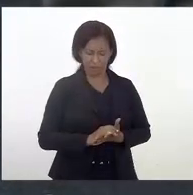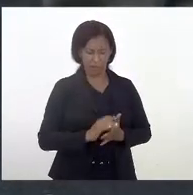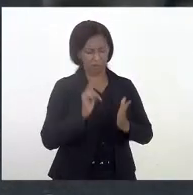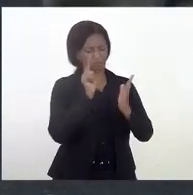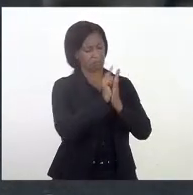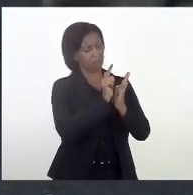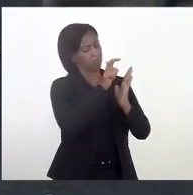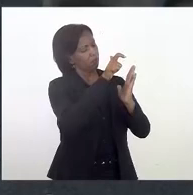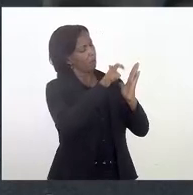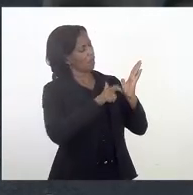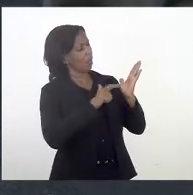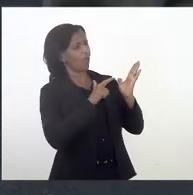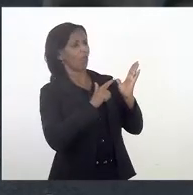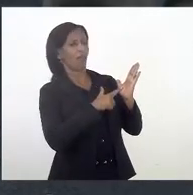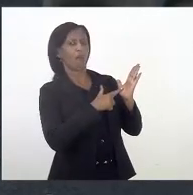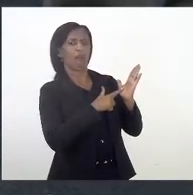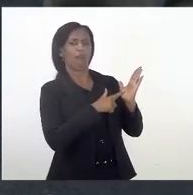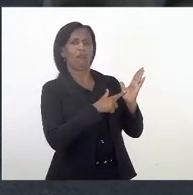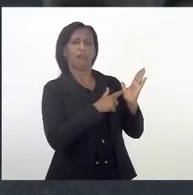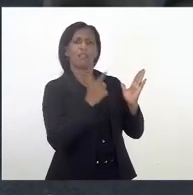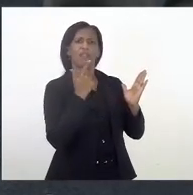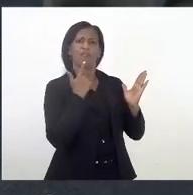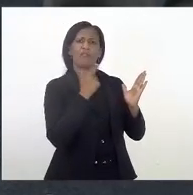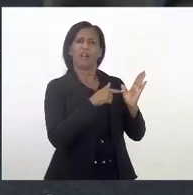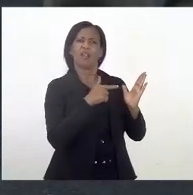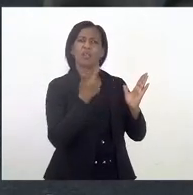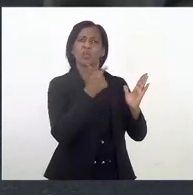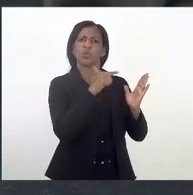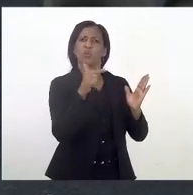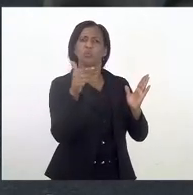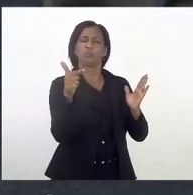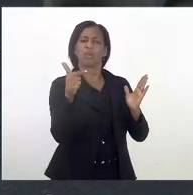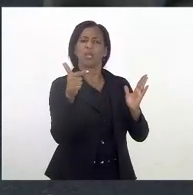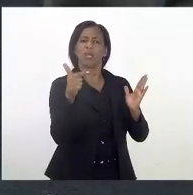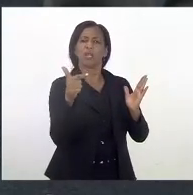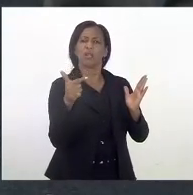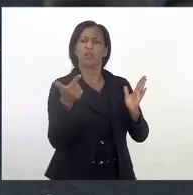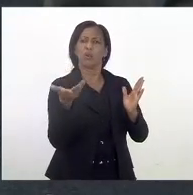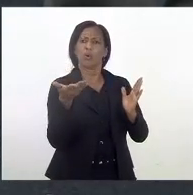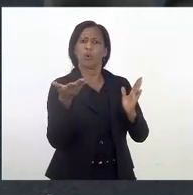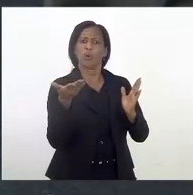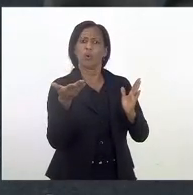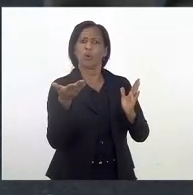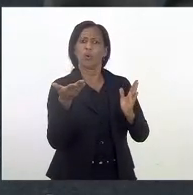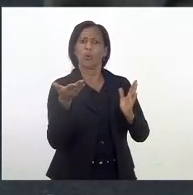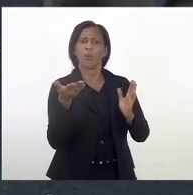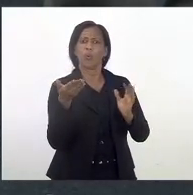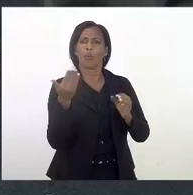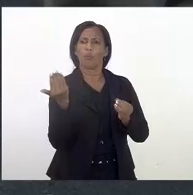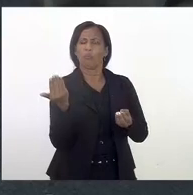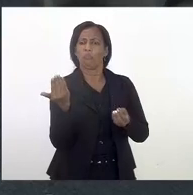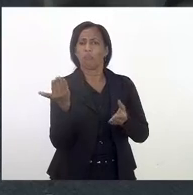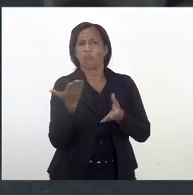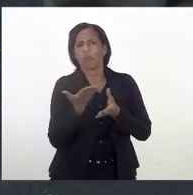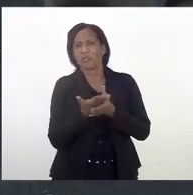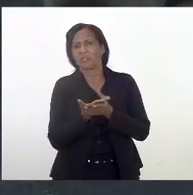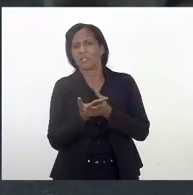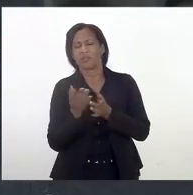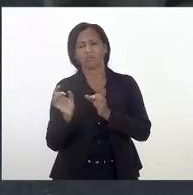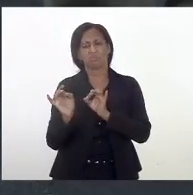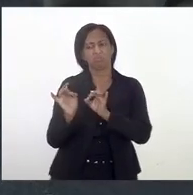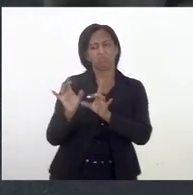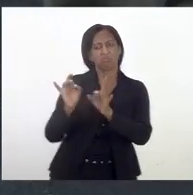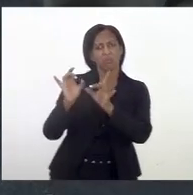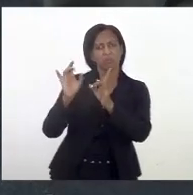e faz a questão aí desde que não tenha como meio de admissão o processo seletivo específico então